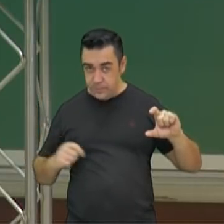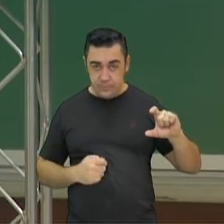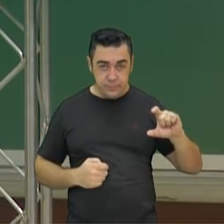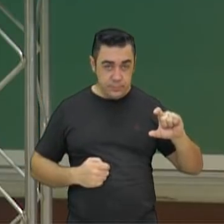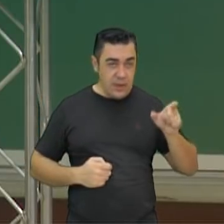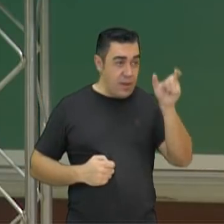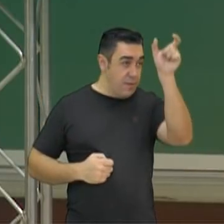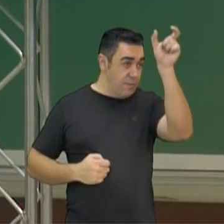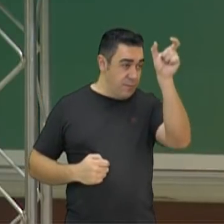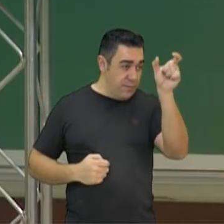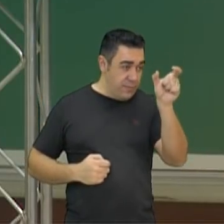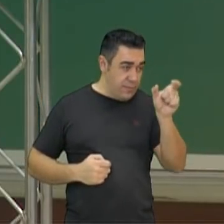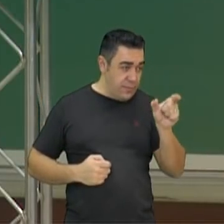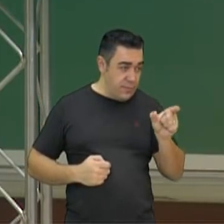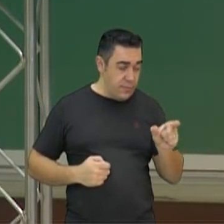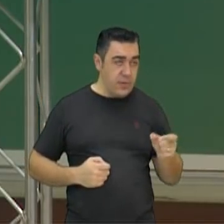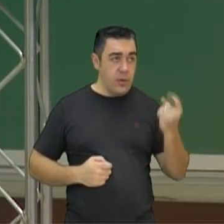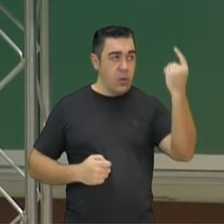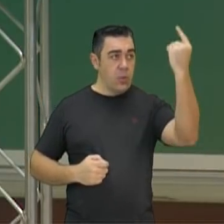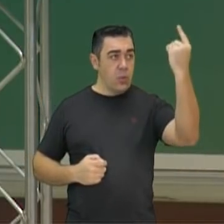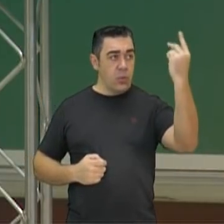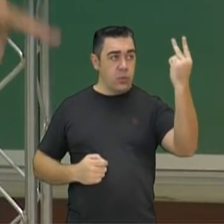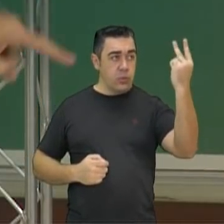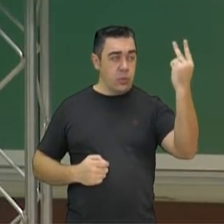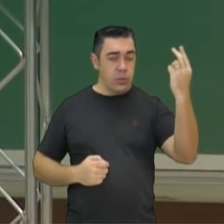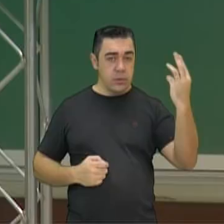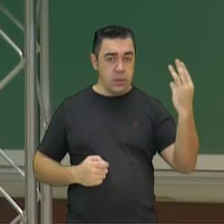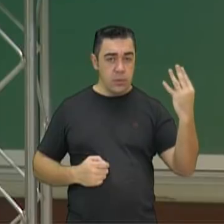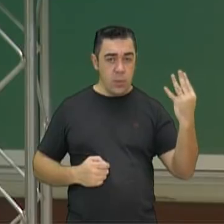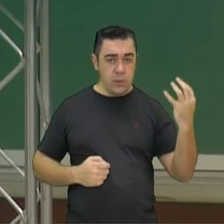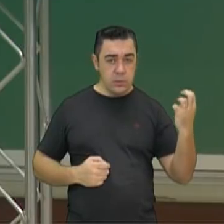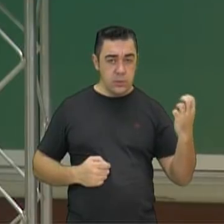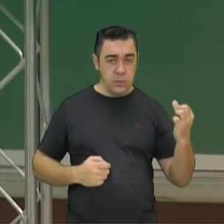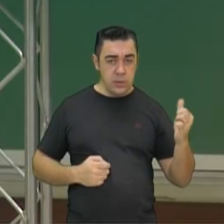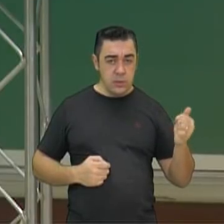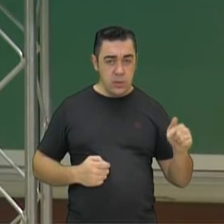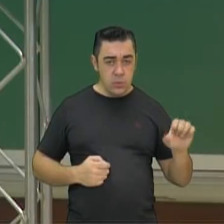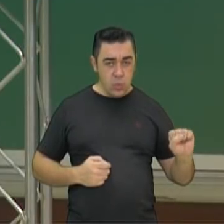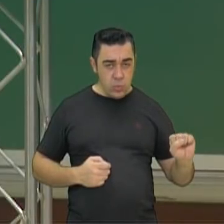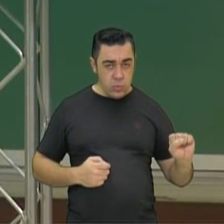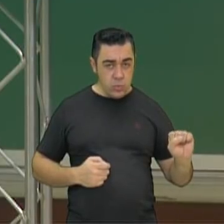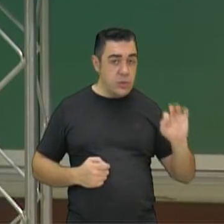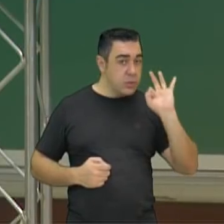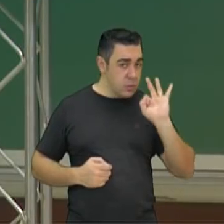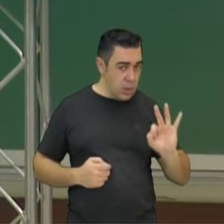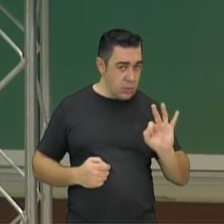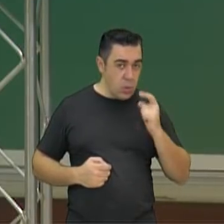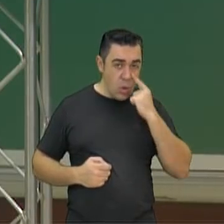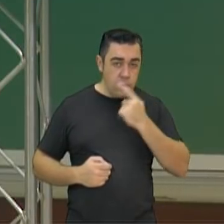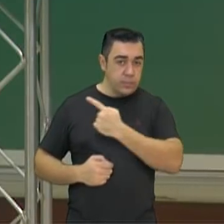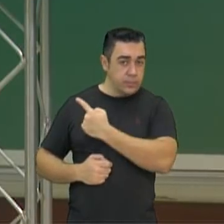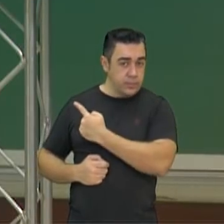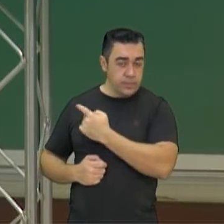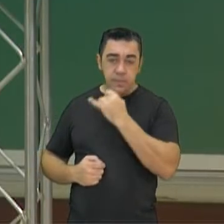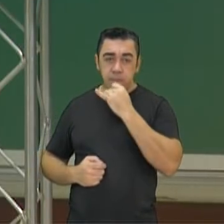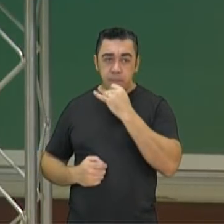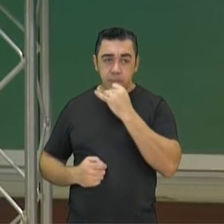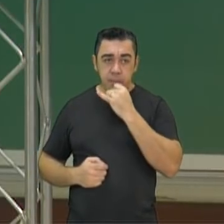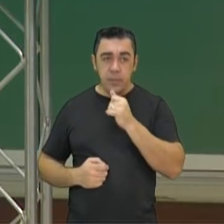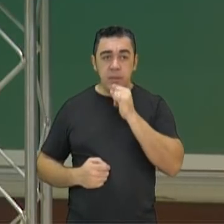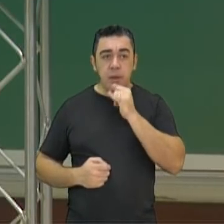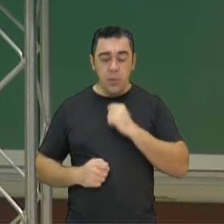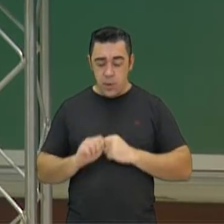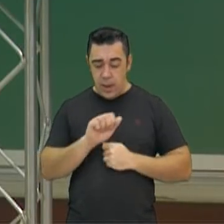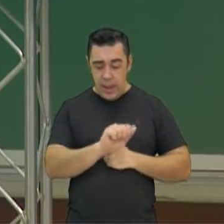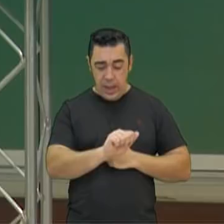8. Então, 1 a 8, né? De baixo para cima lá. Ó. É essa a ordem tem que ser. Exemplo, o encontro da coluna